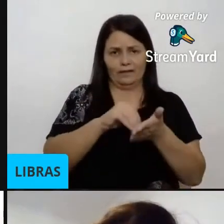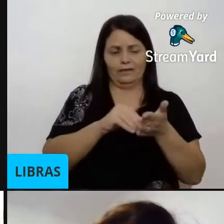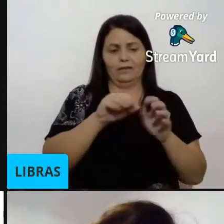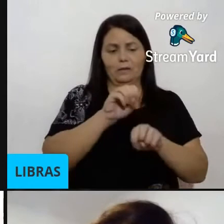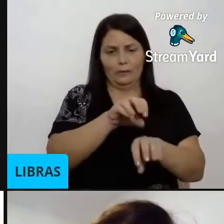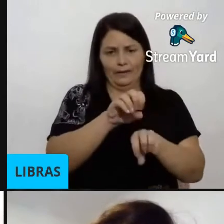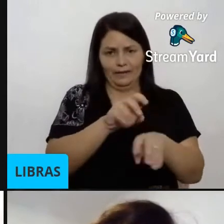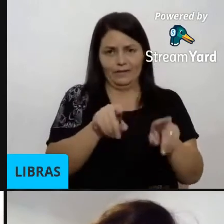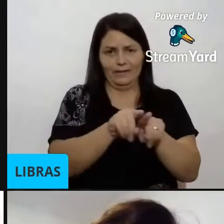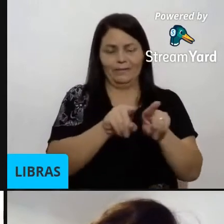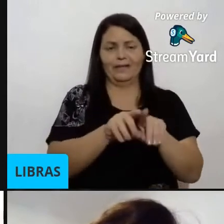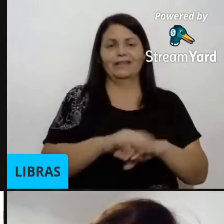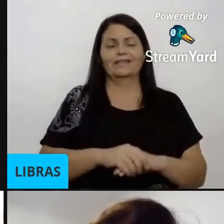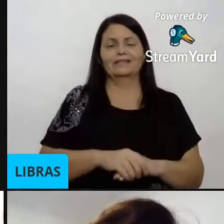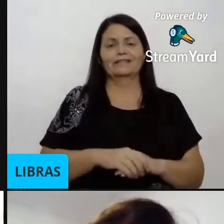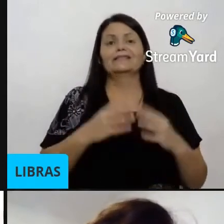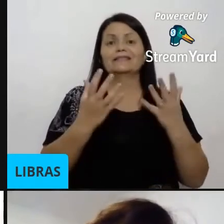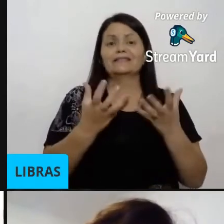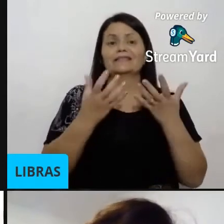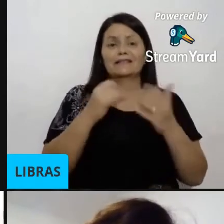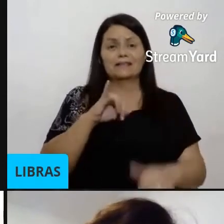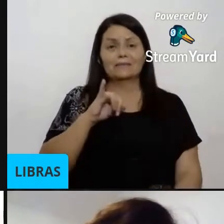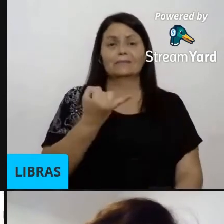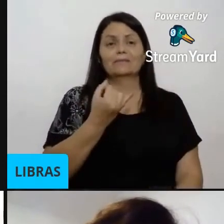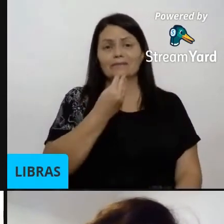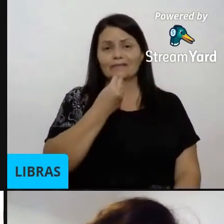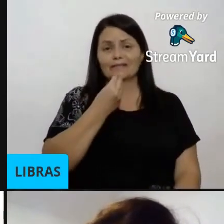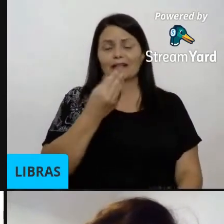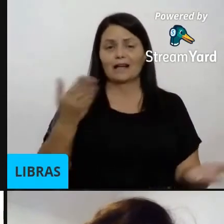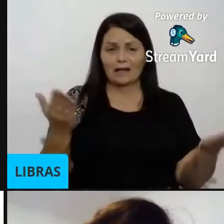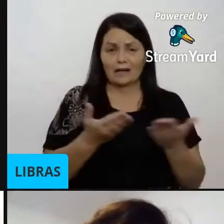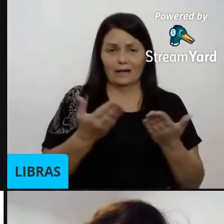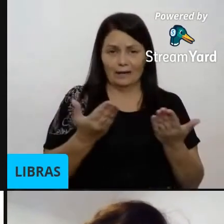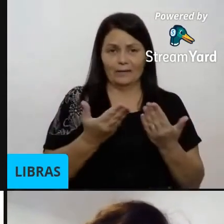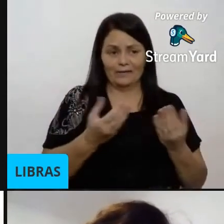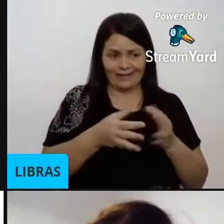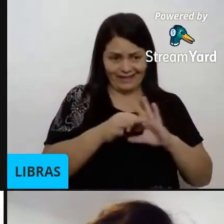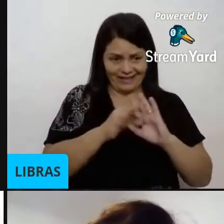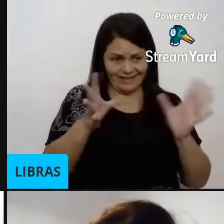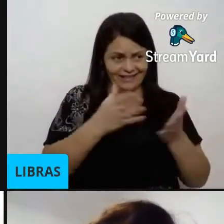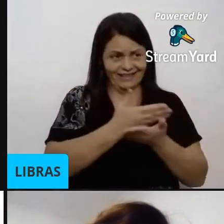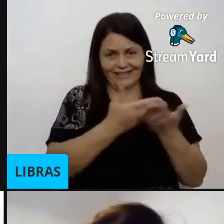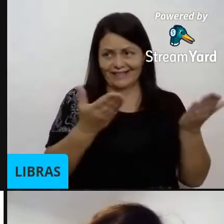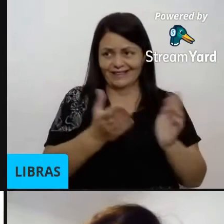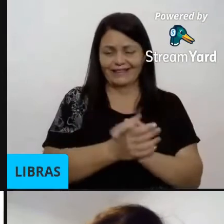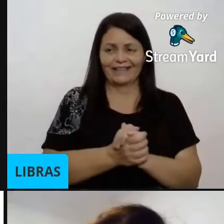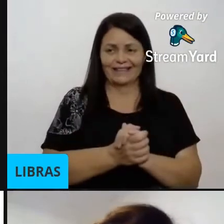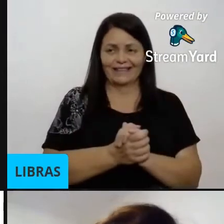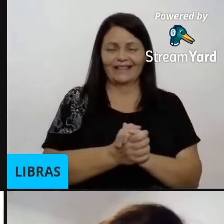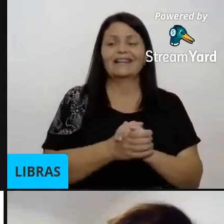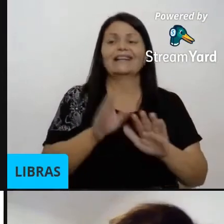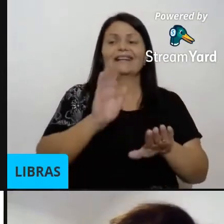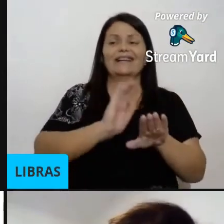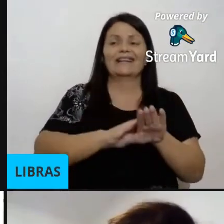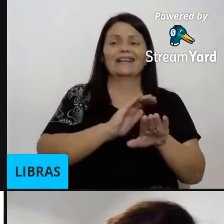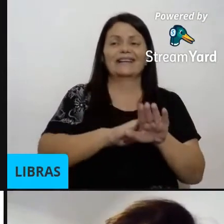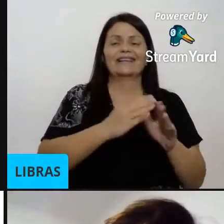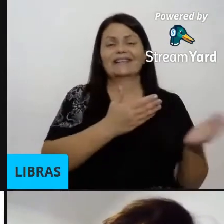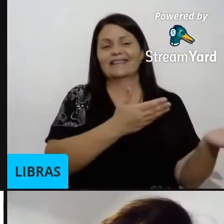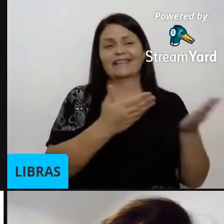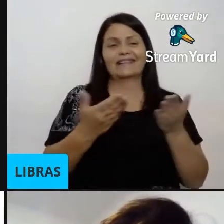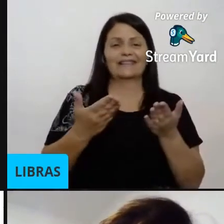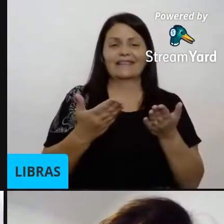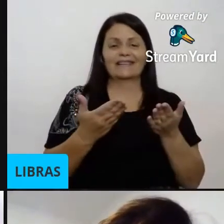Educação, e queria aproveitar também, já que o doutor se colocou disponível, para fazer um momento dos